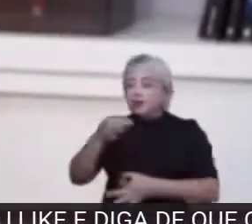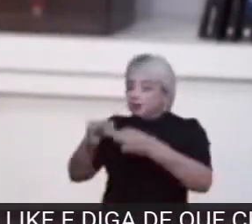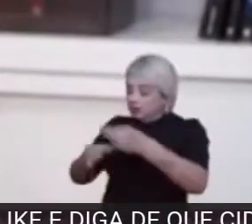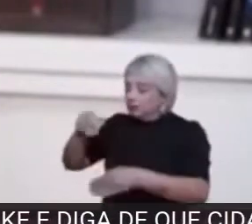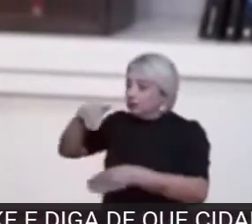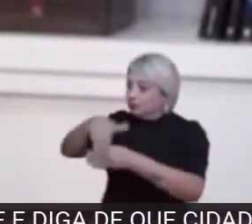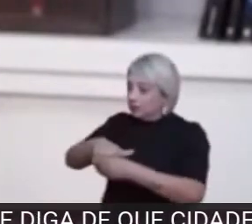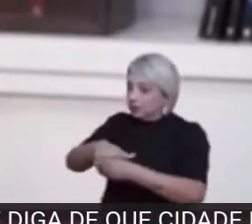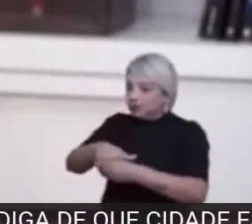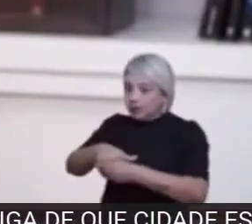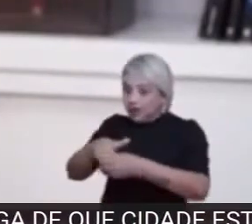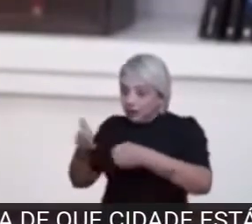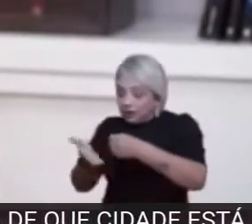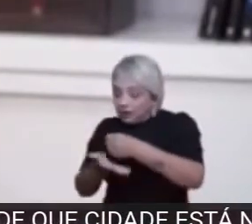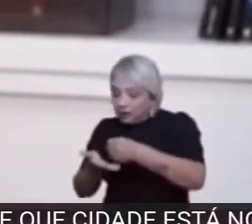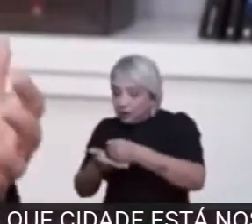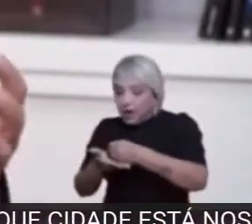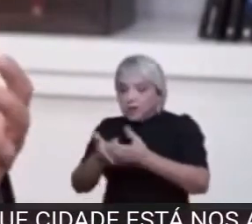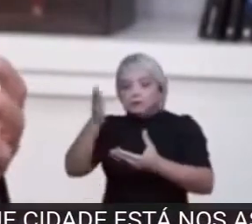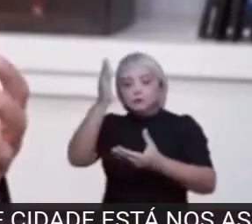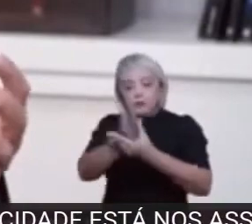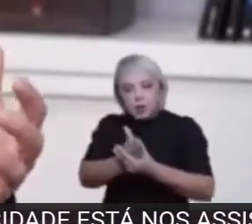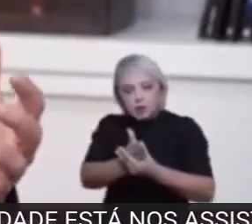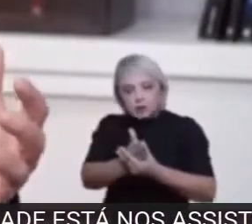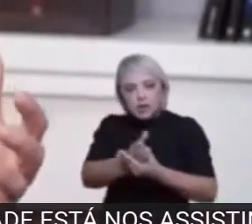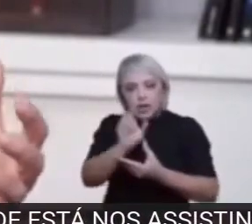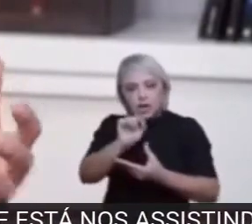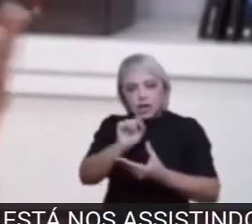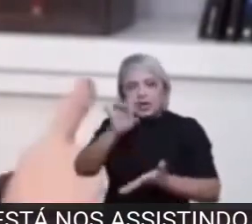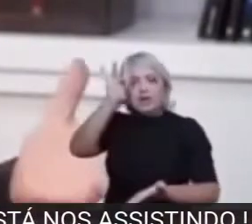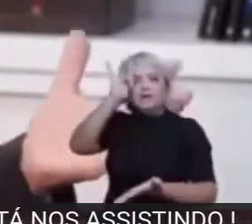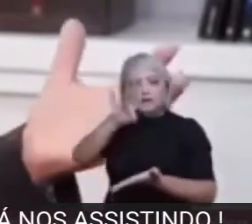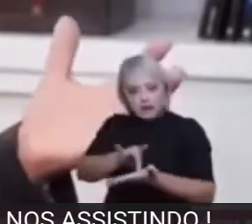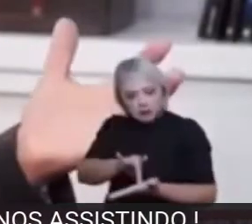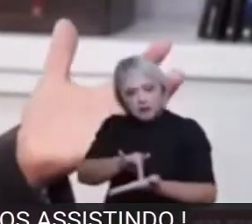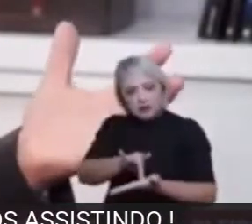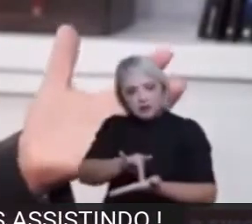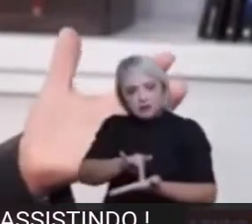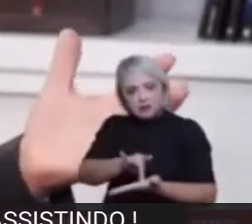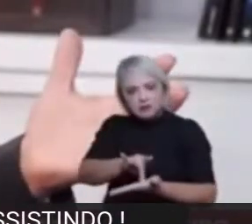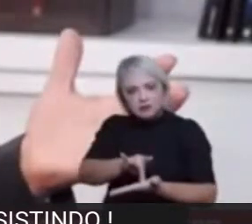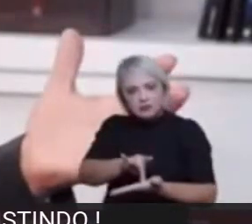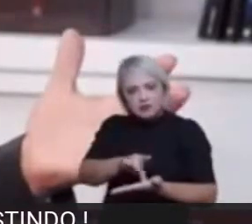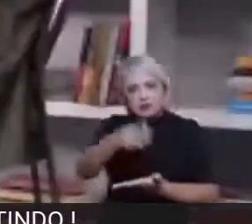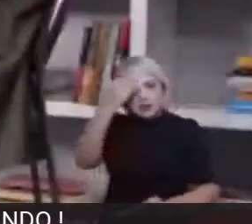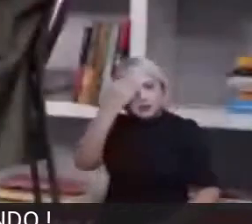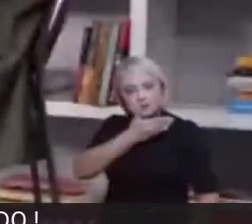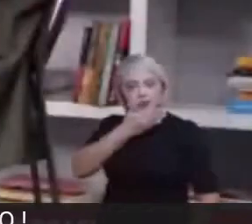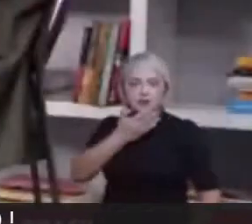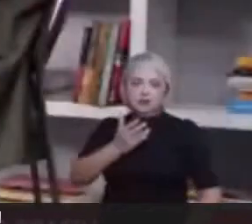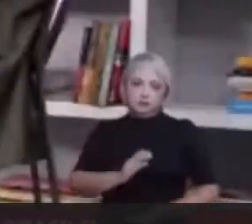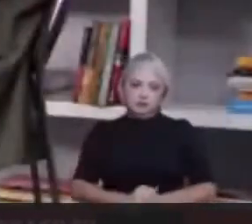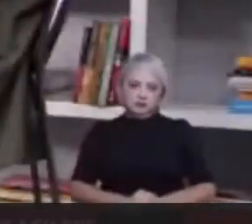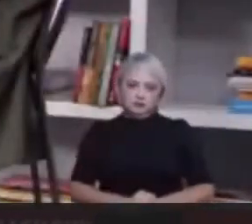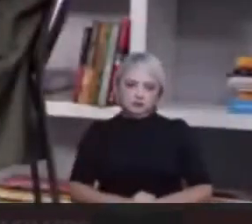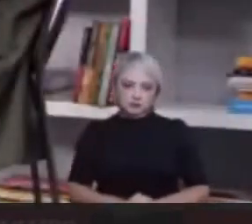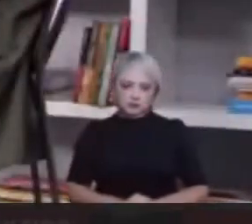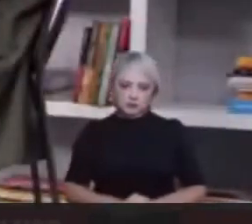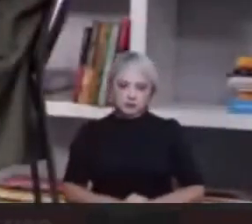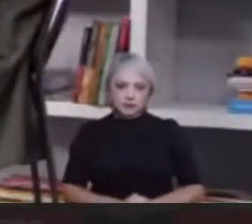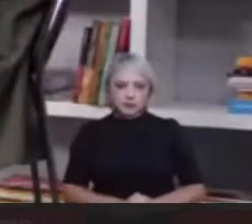nas informações e na licitude. Sabe? Das provas, sabe, com direito